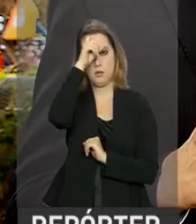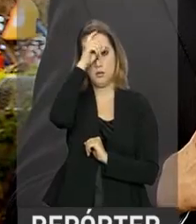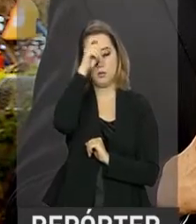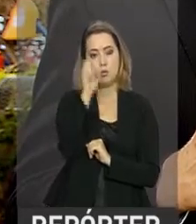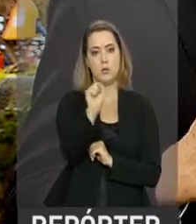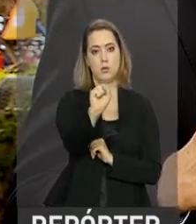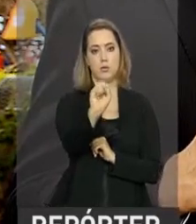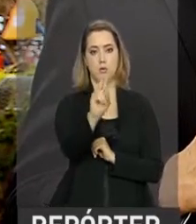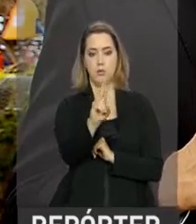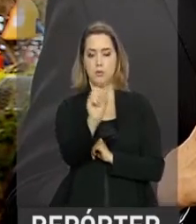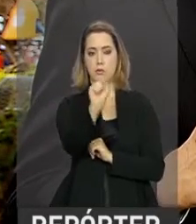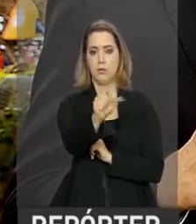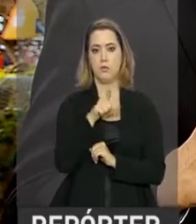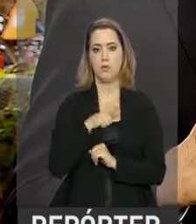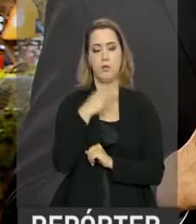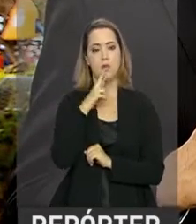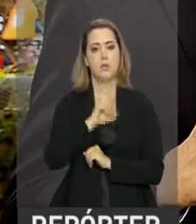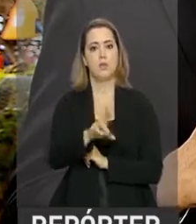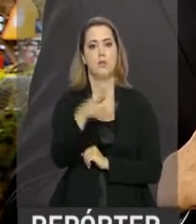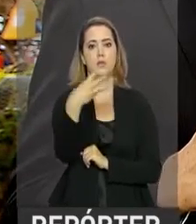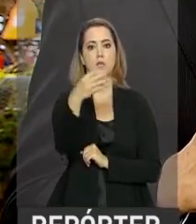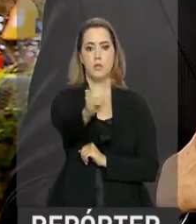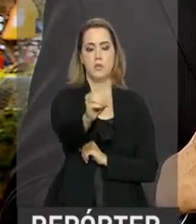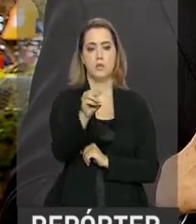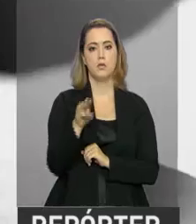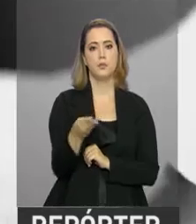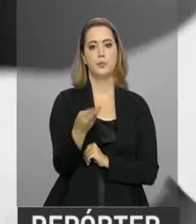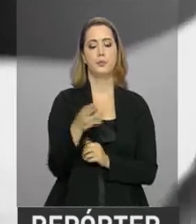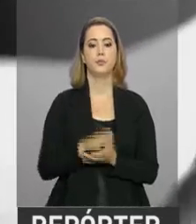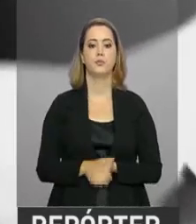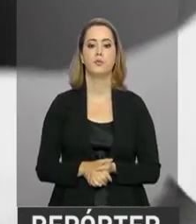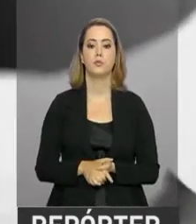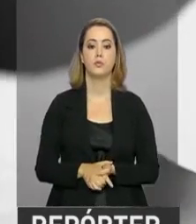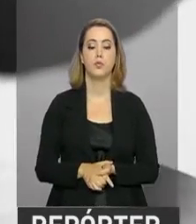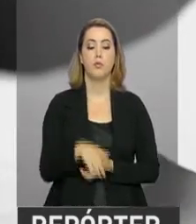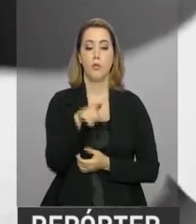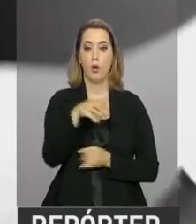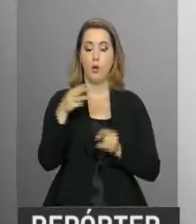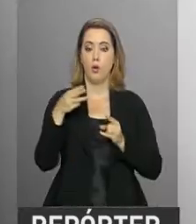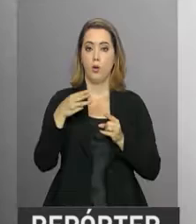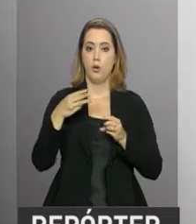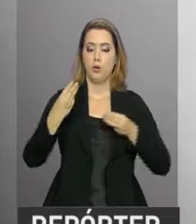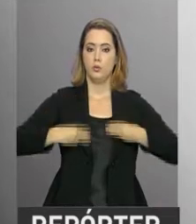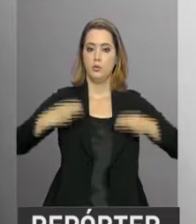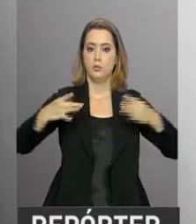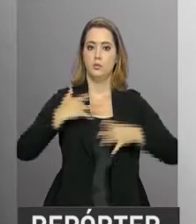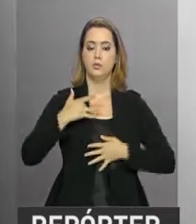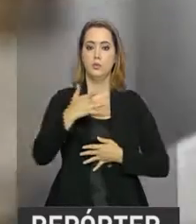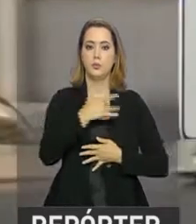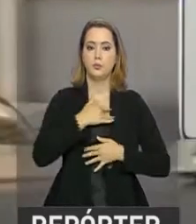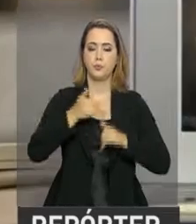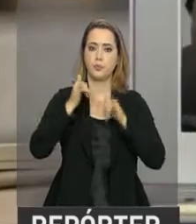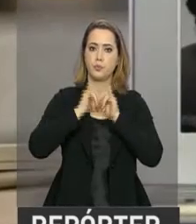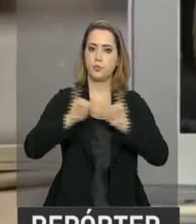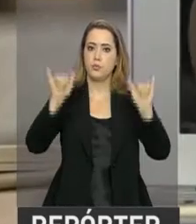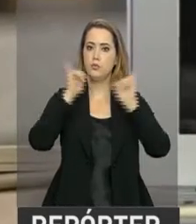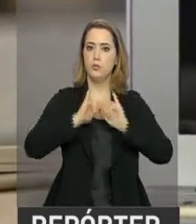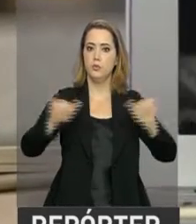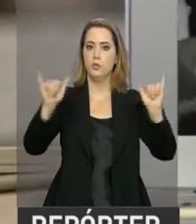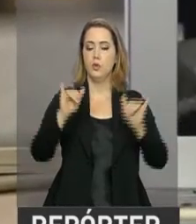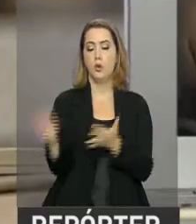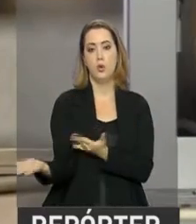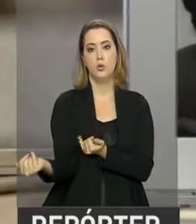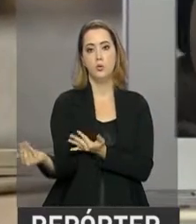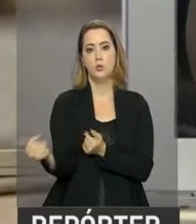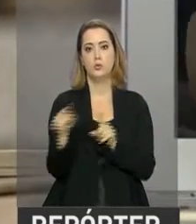saúde o resultado sai em até 30 minutos o ministério da saúde lançou uma campanha para incentivar gestantes jovens